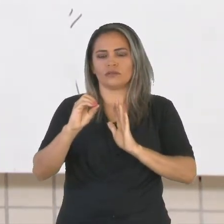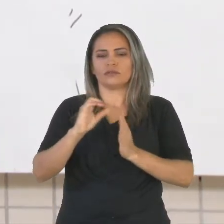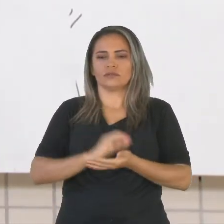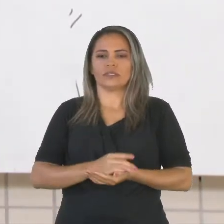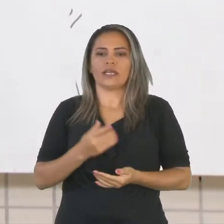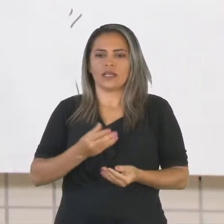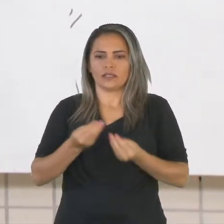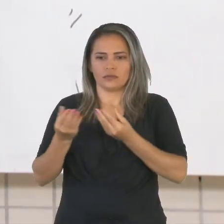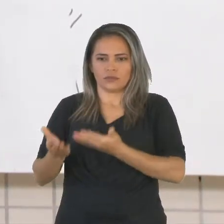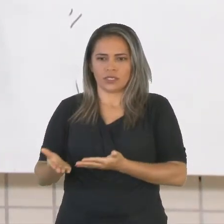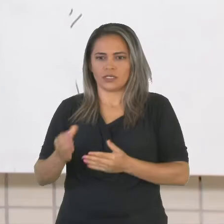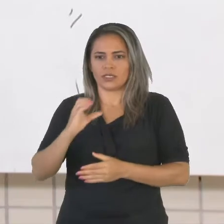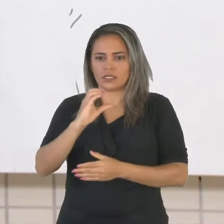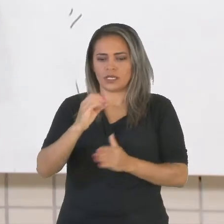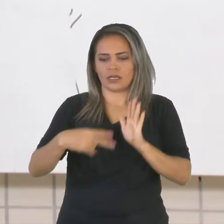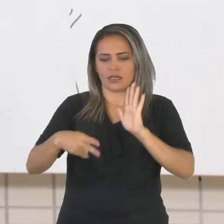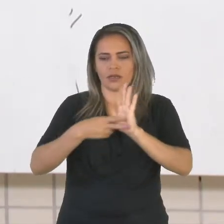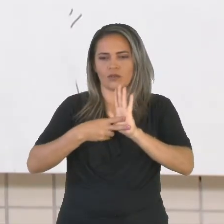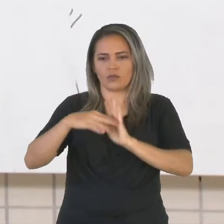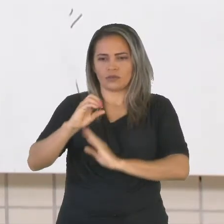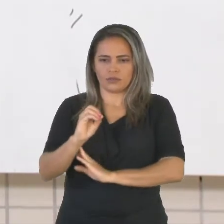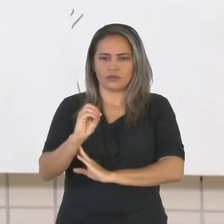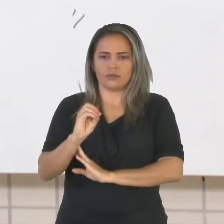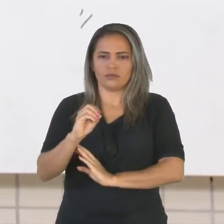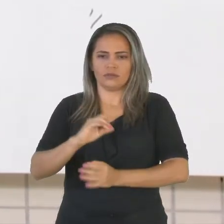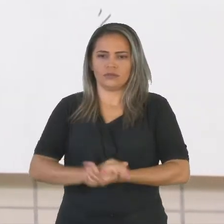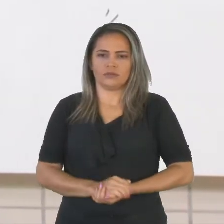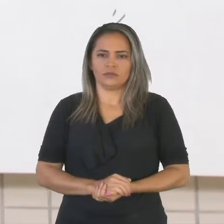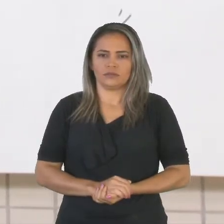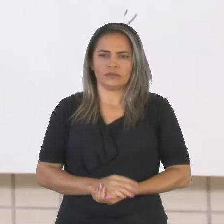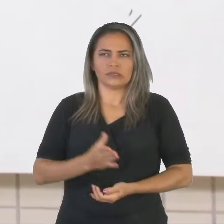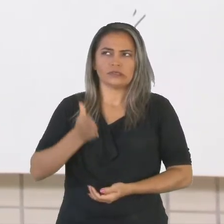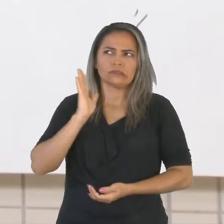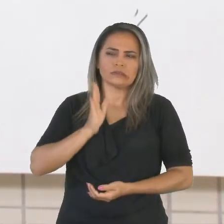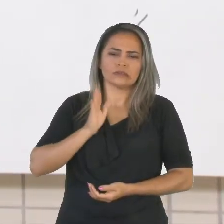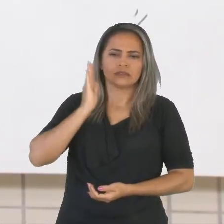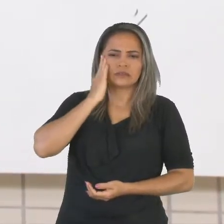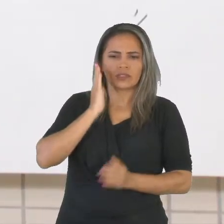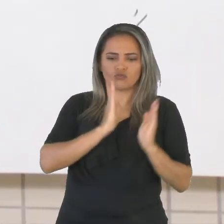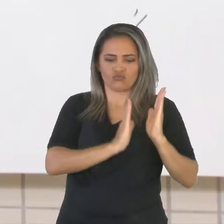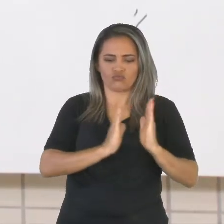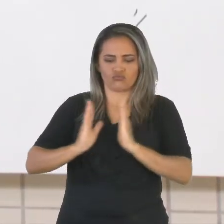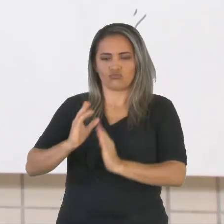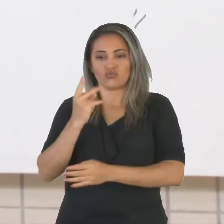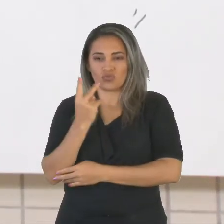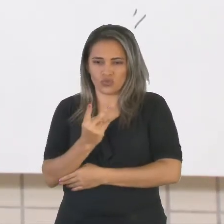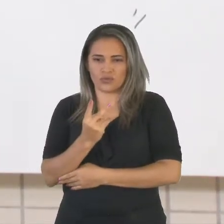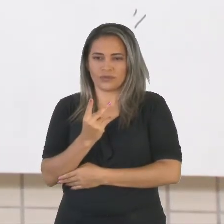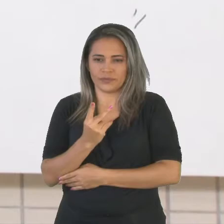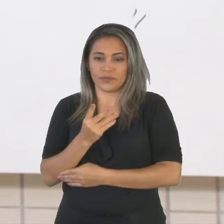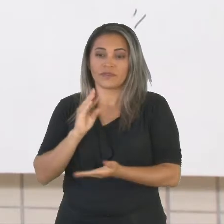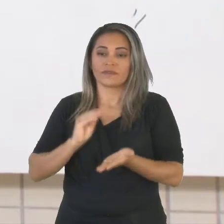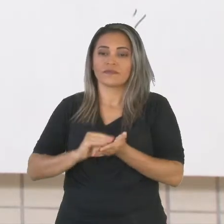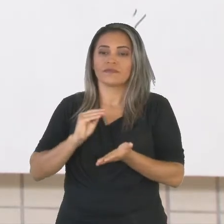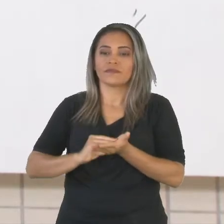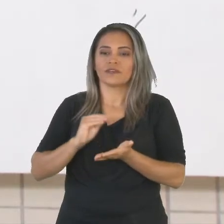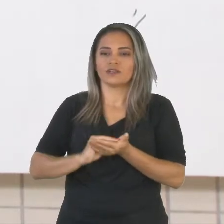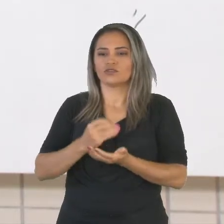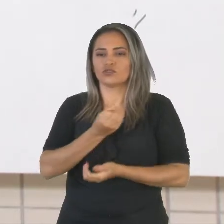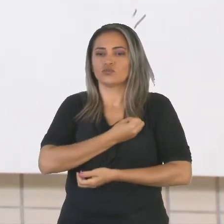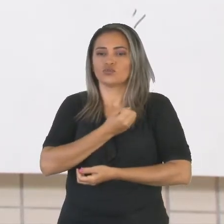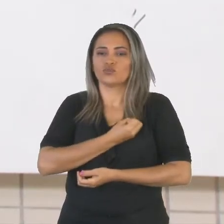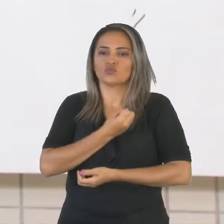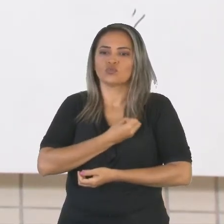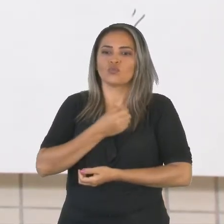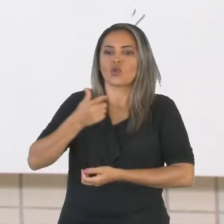e essa é do tipo c igual a zero. Já sei que ela só tem dois termos, o que falta nela é o número sem letra,